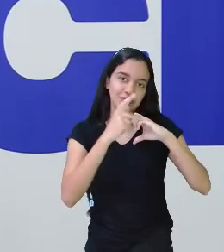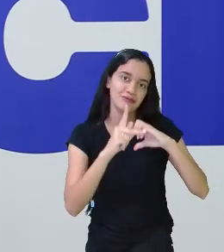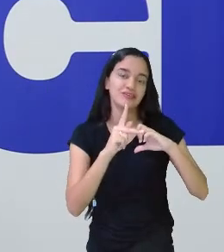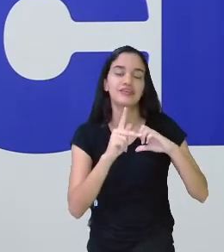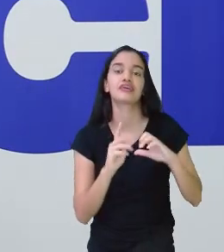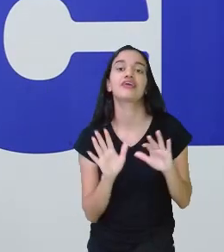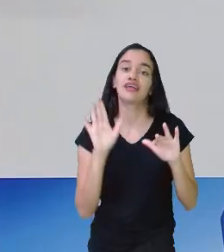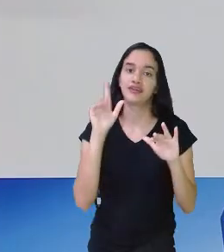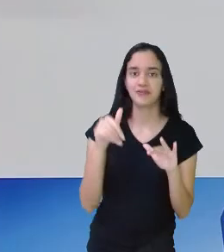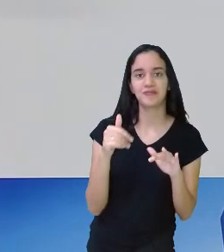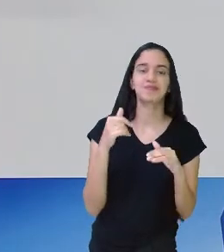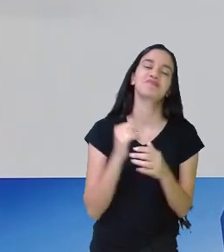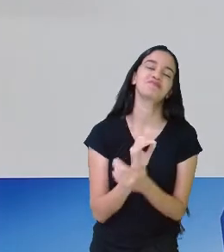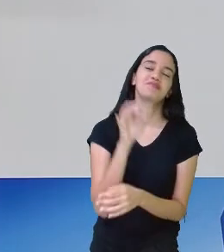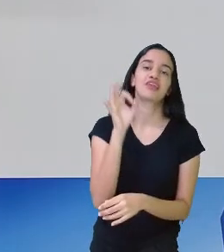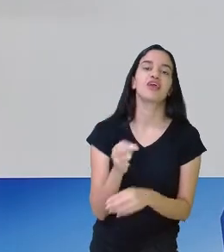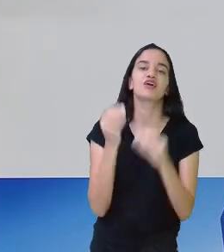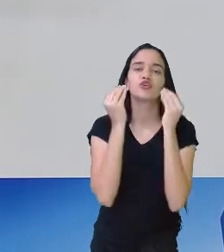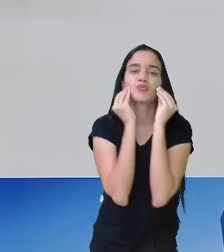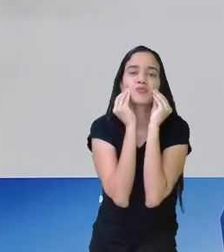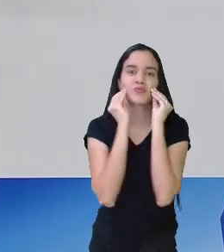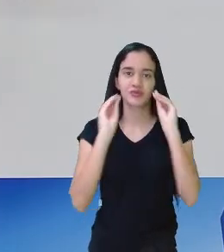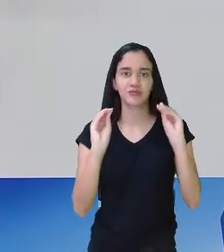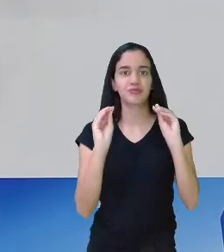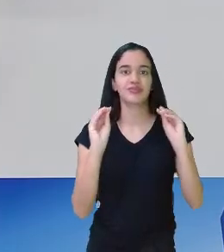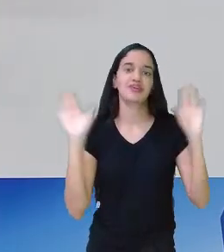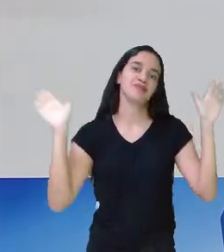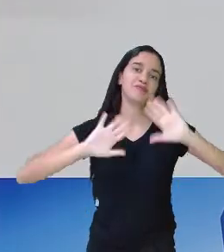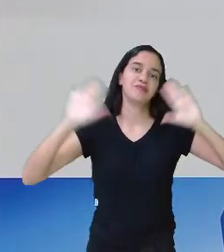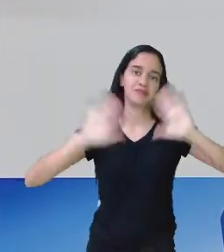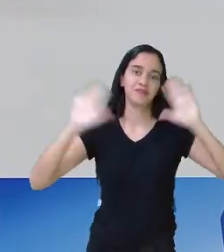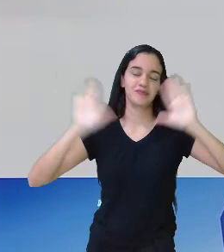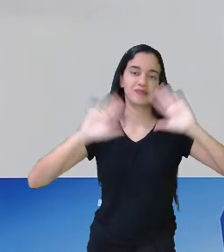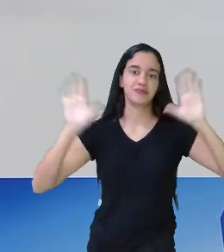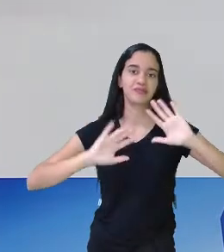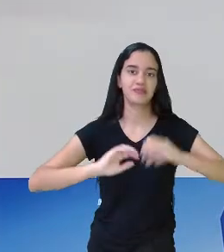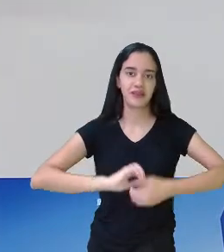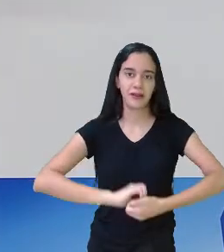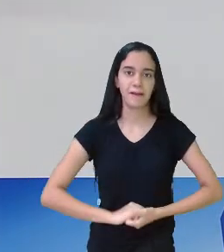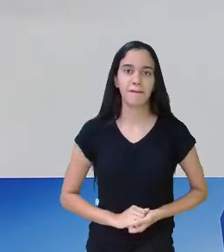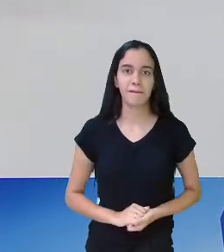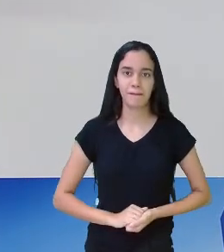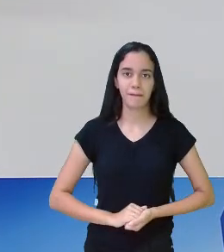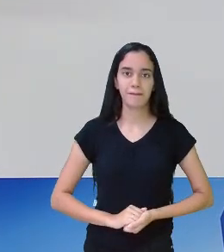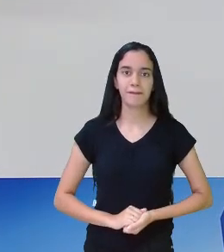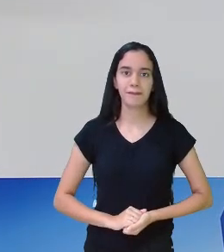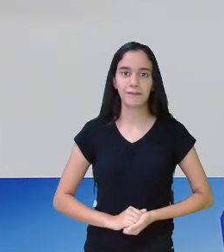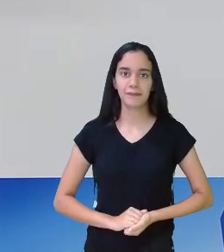Sinara? Isso mesmo. Um beijo grande para vocês e, ó, até a próxima aula. Tchau, tchau.